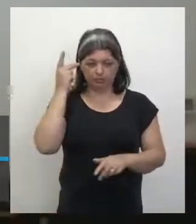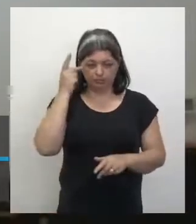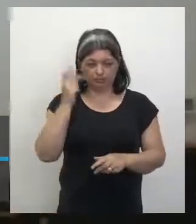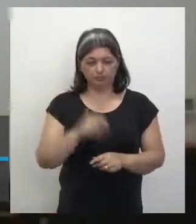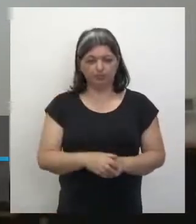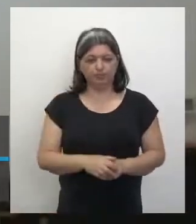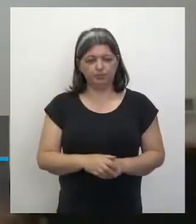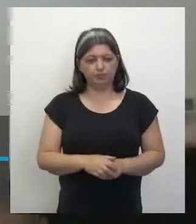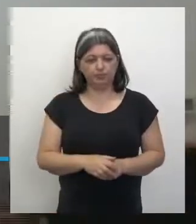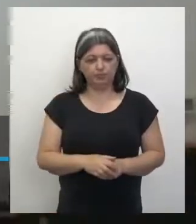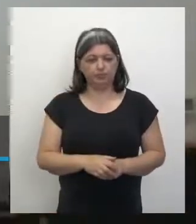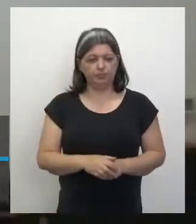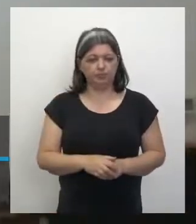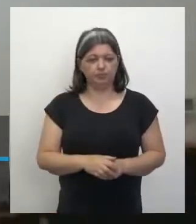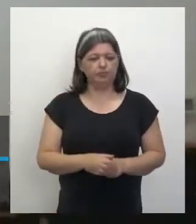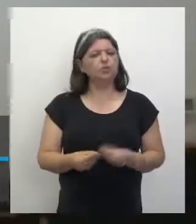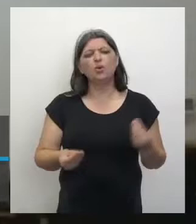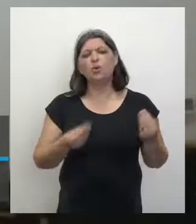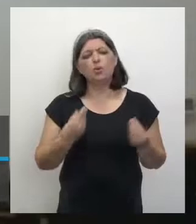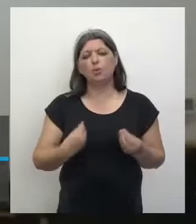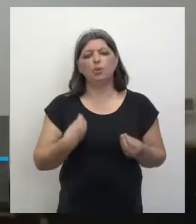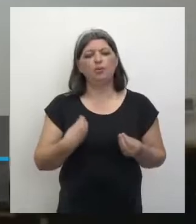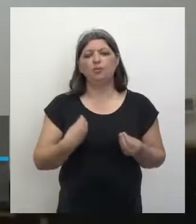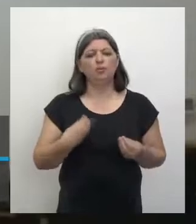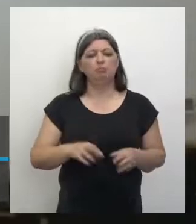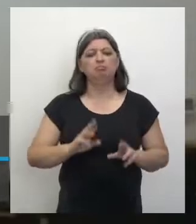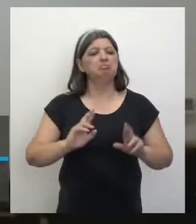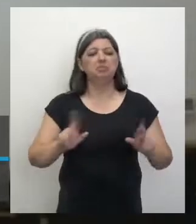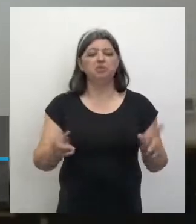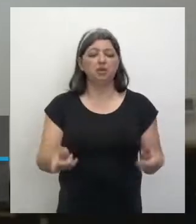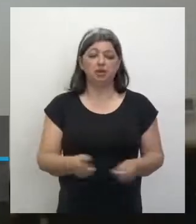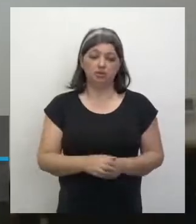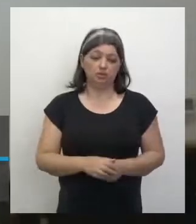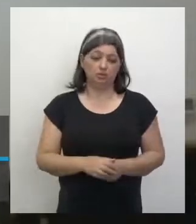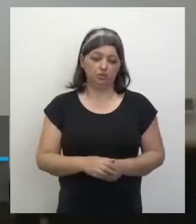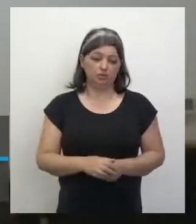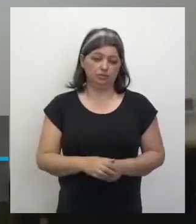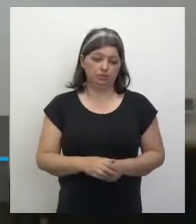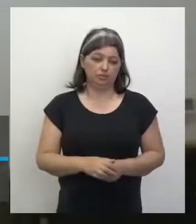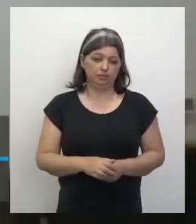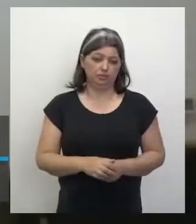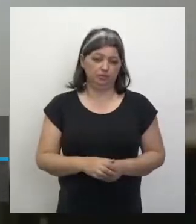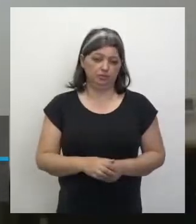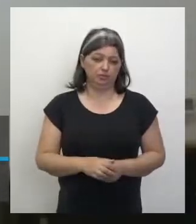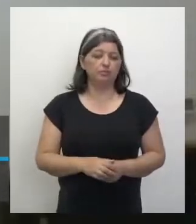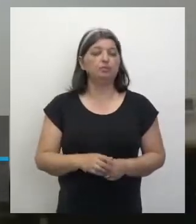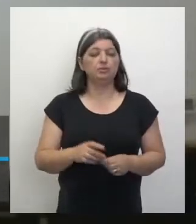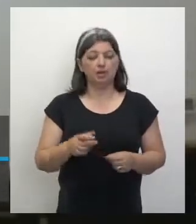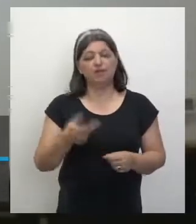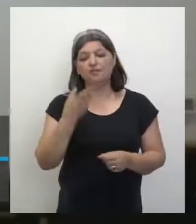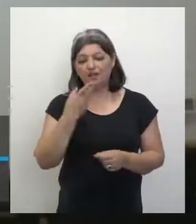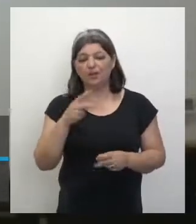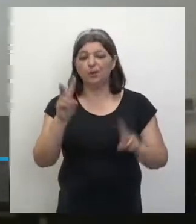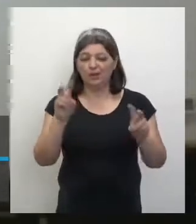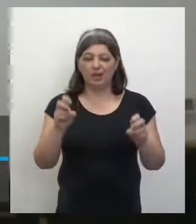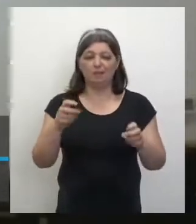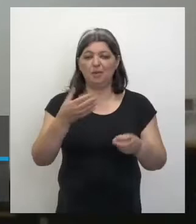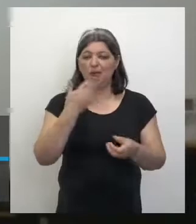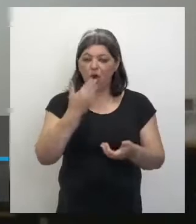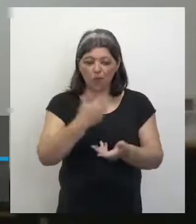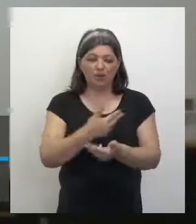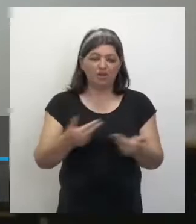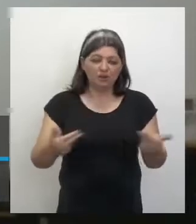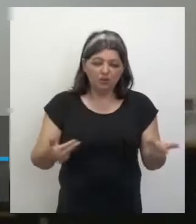como que vocês, assim, convivem com essa diferença, né? A gente, como eu falei anteriormente, da questão da culinária, né, dessa